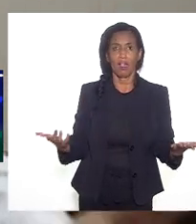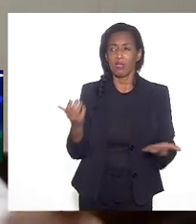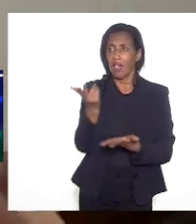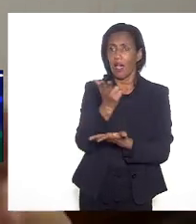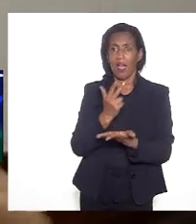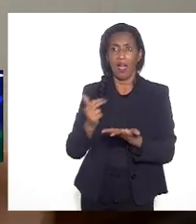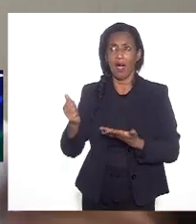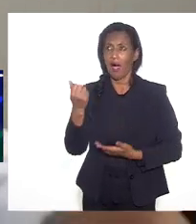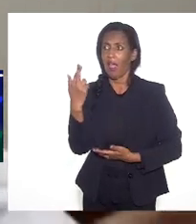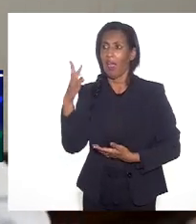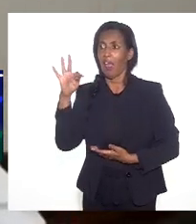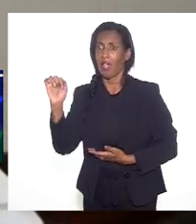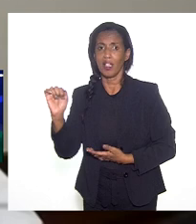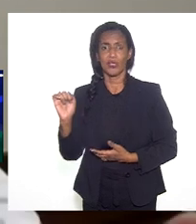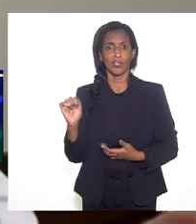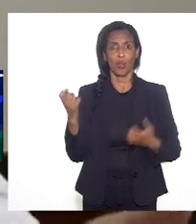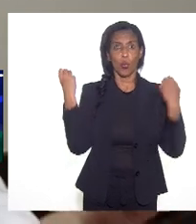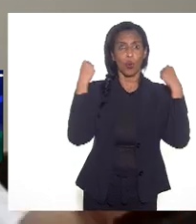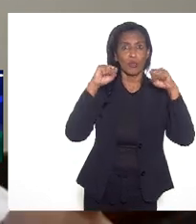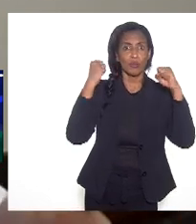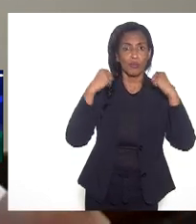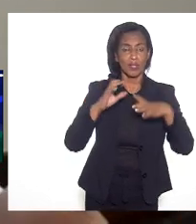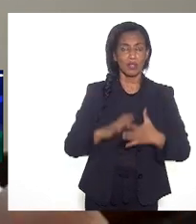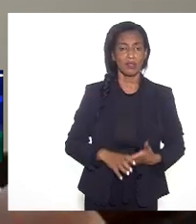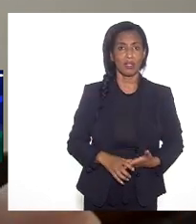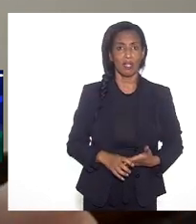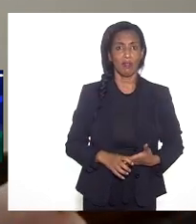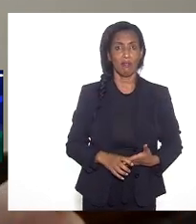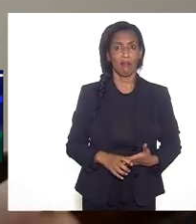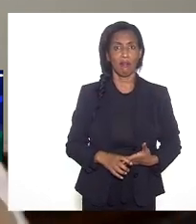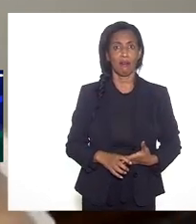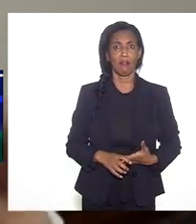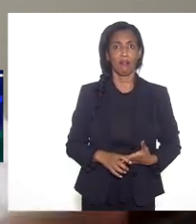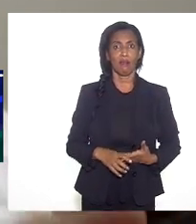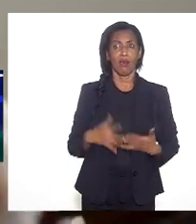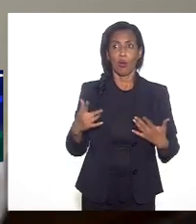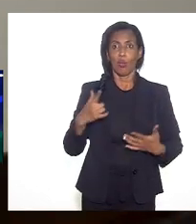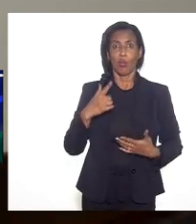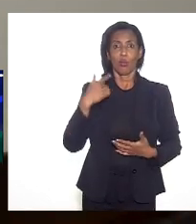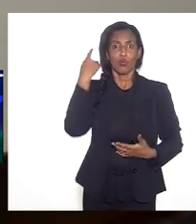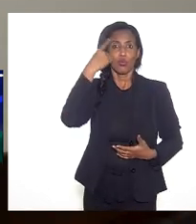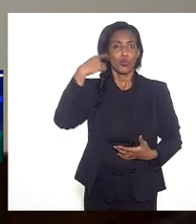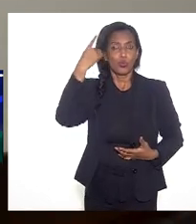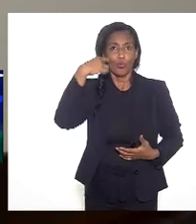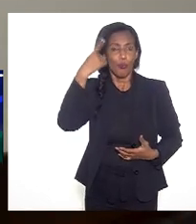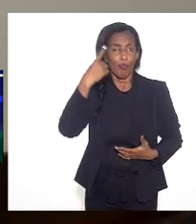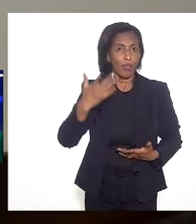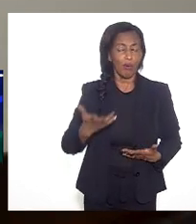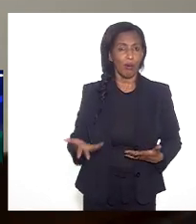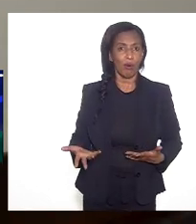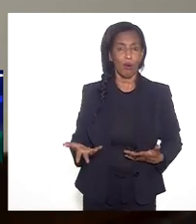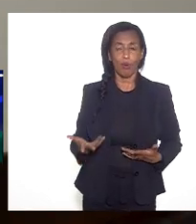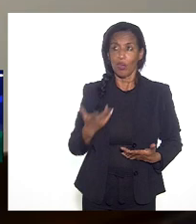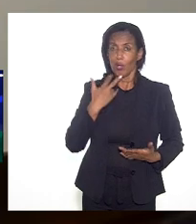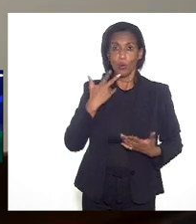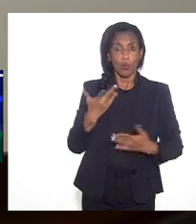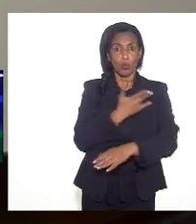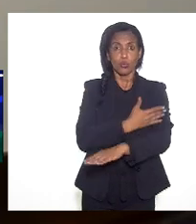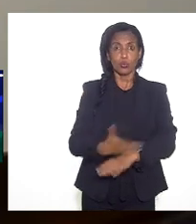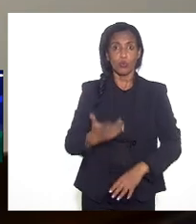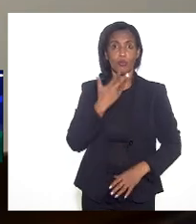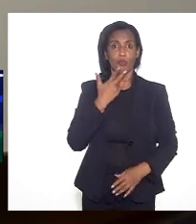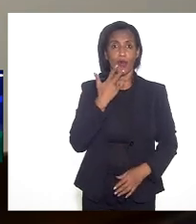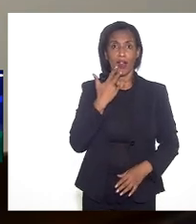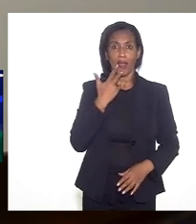arte, da educação física. Do espanhol, nós somos, eu costumo dizer que o Brasil é